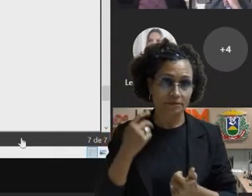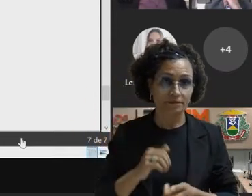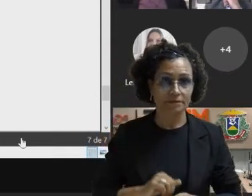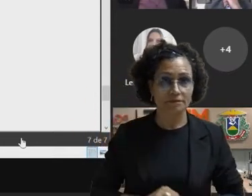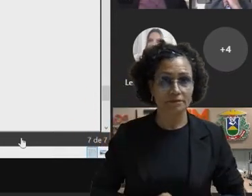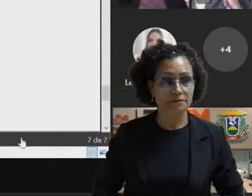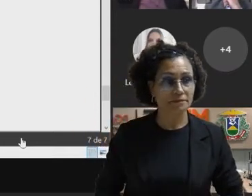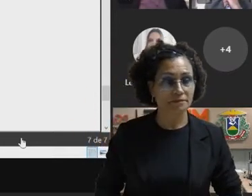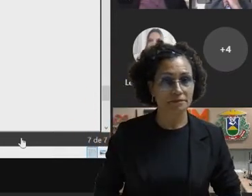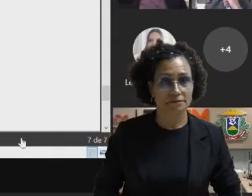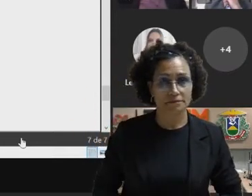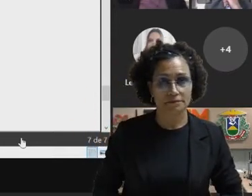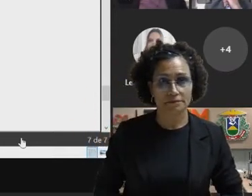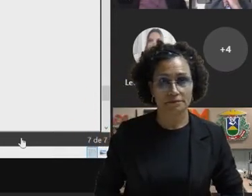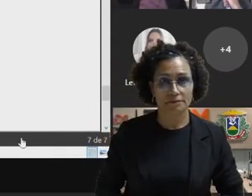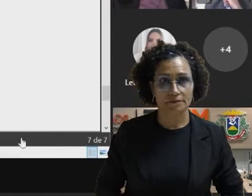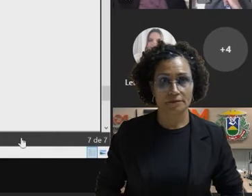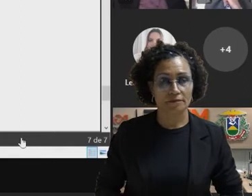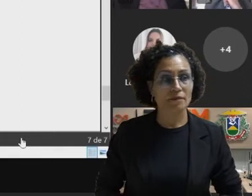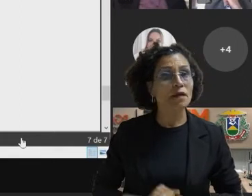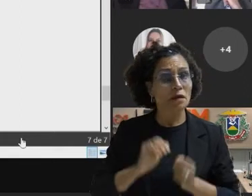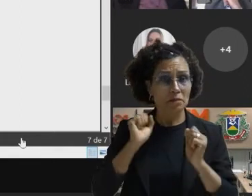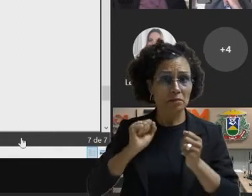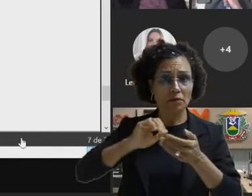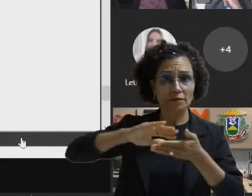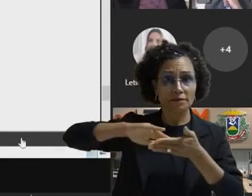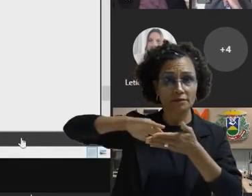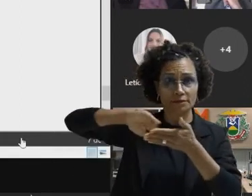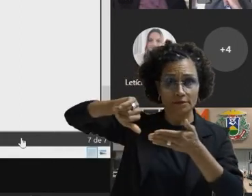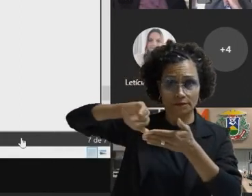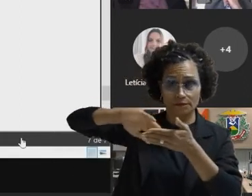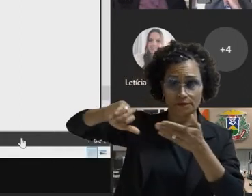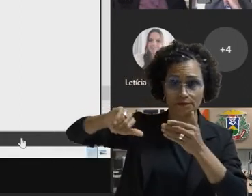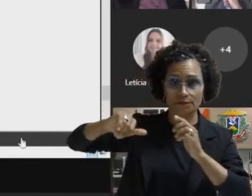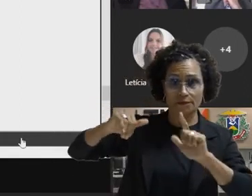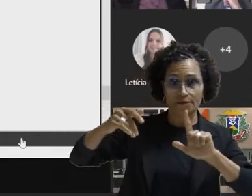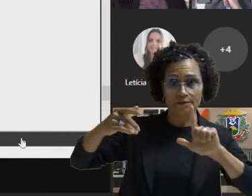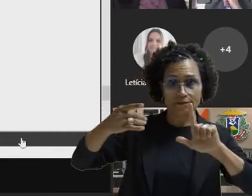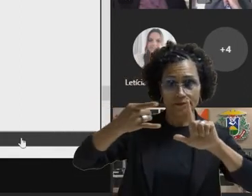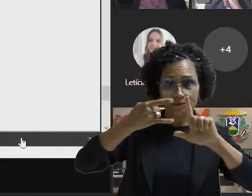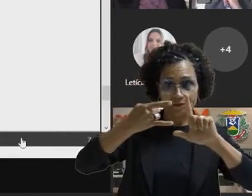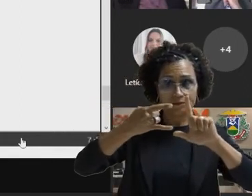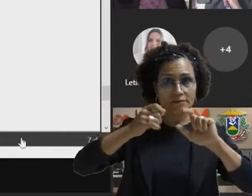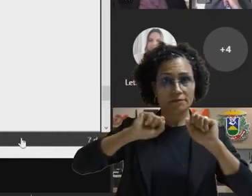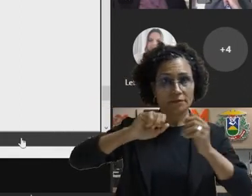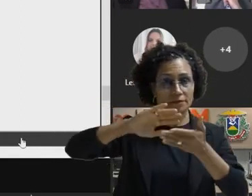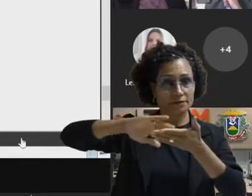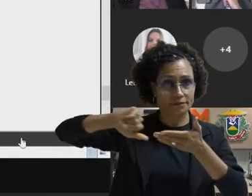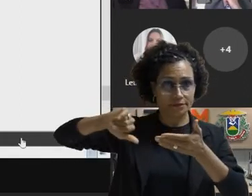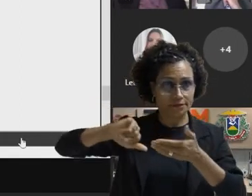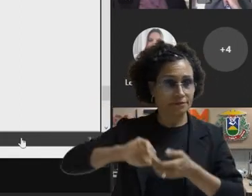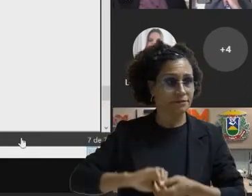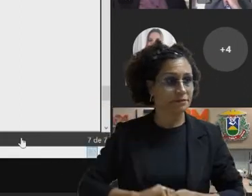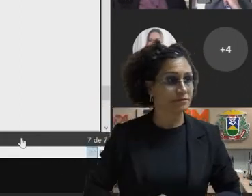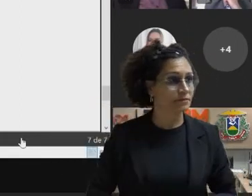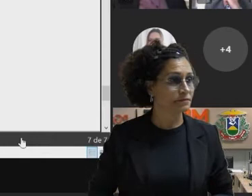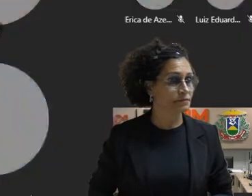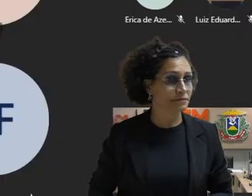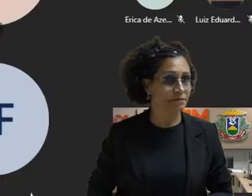conclusão. Então, pode tirar aí da tela, Letícia. Doutora Ana Cristina.